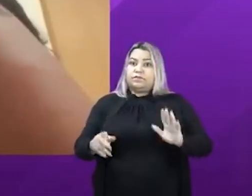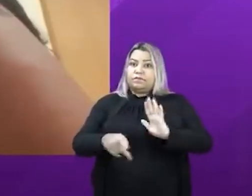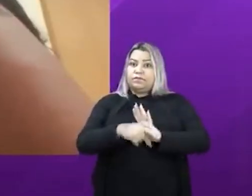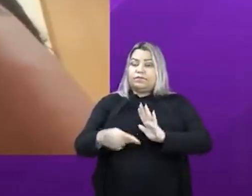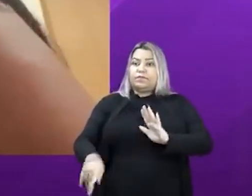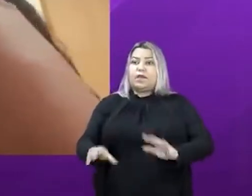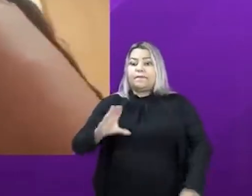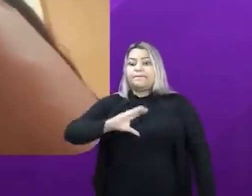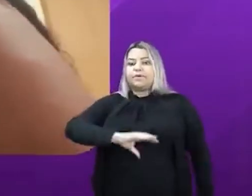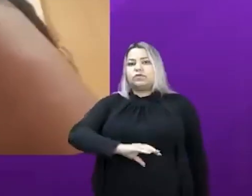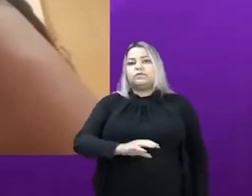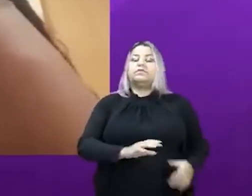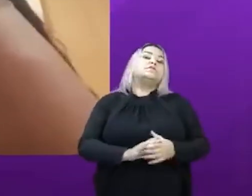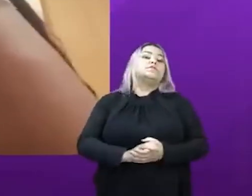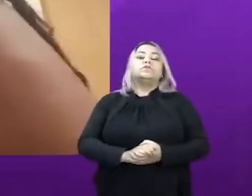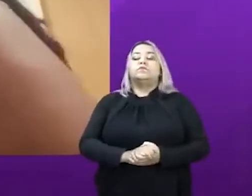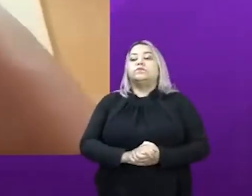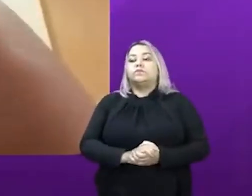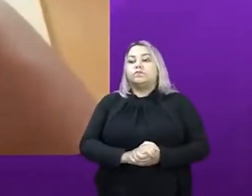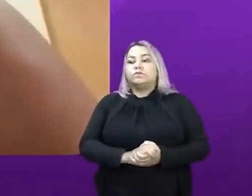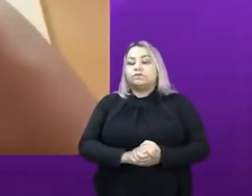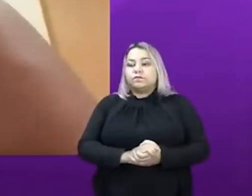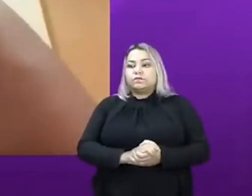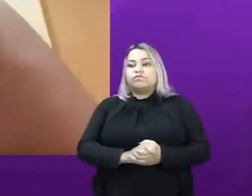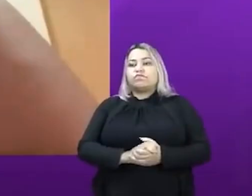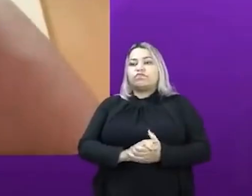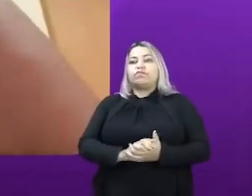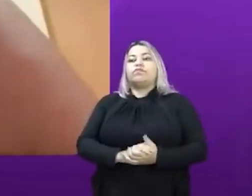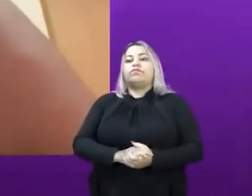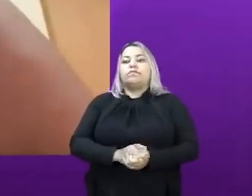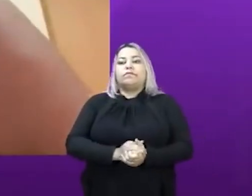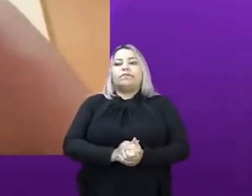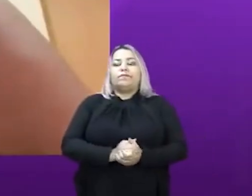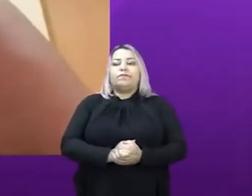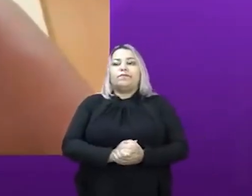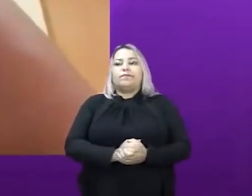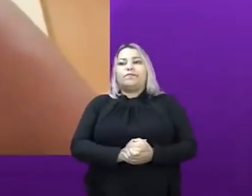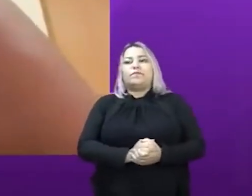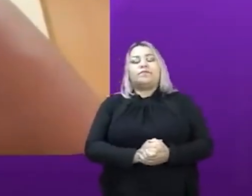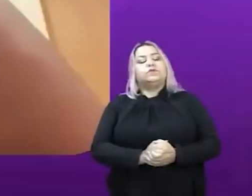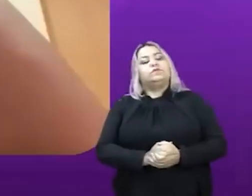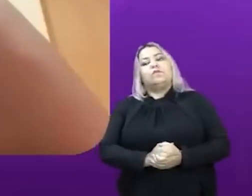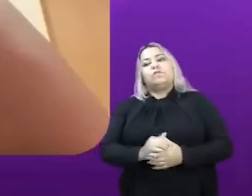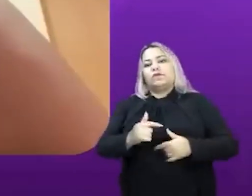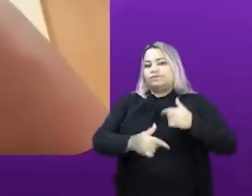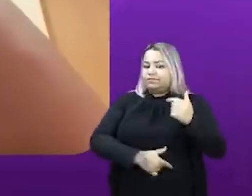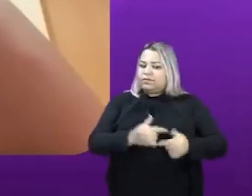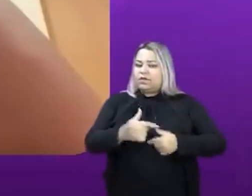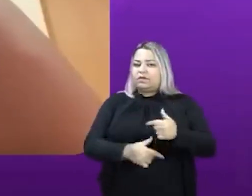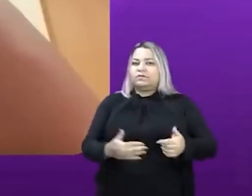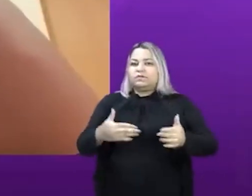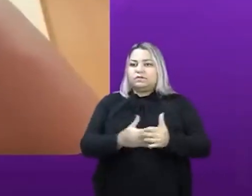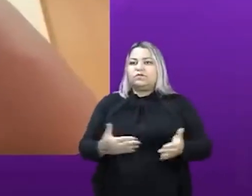Portugal. E, em meio a isso, estou caminhando Até